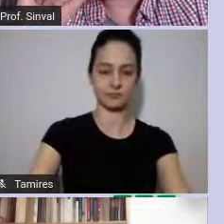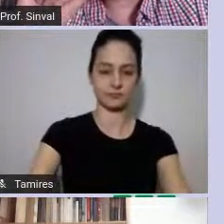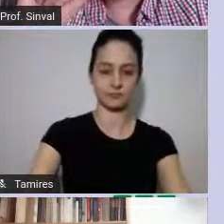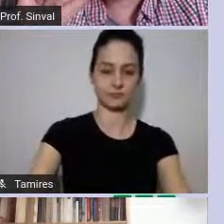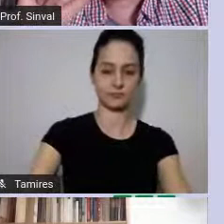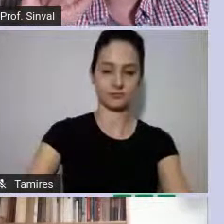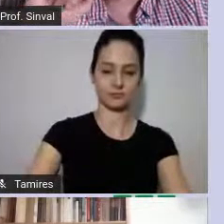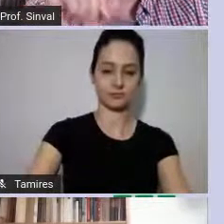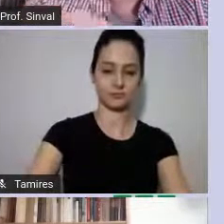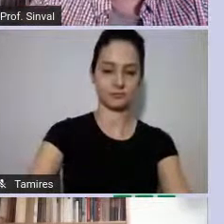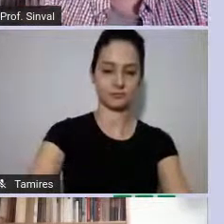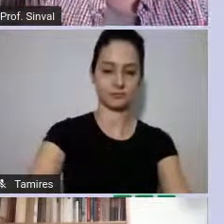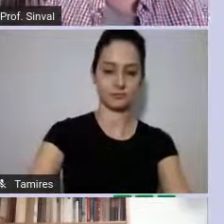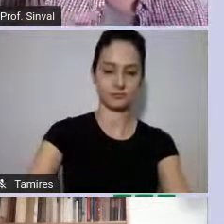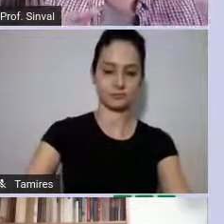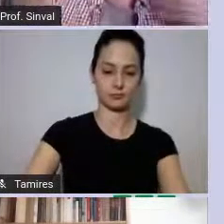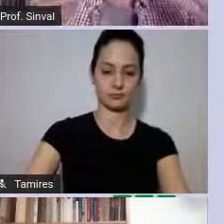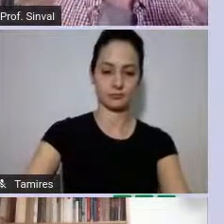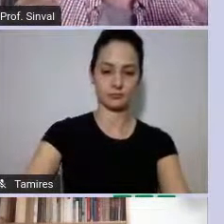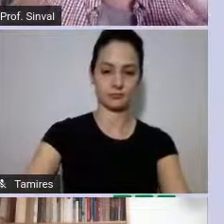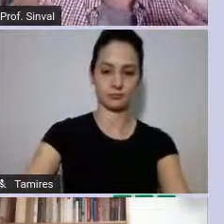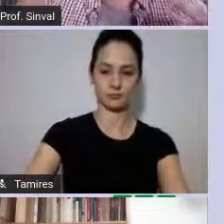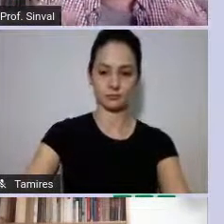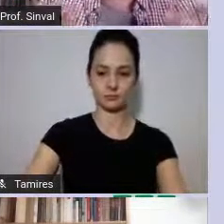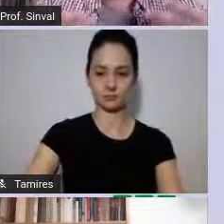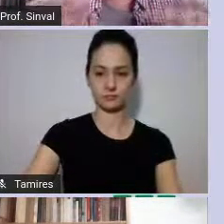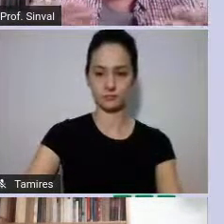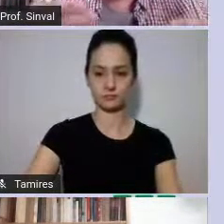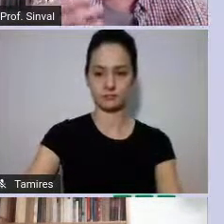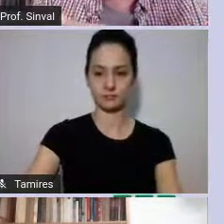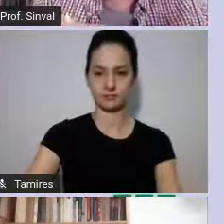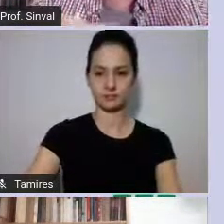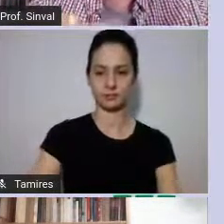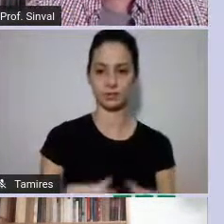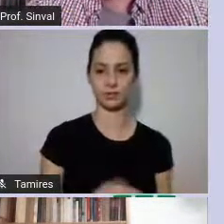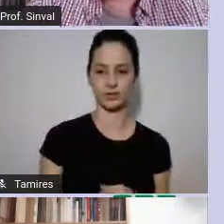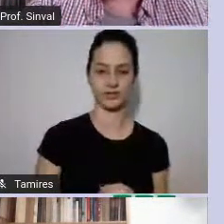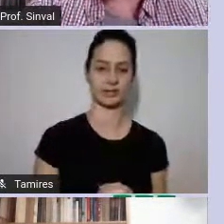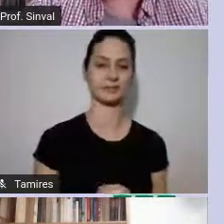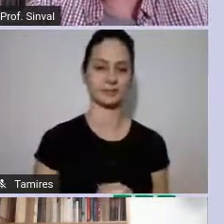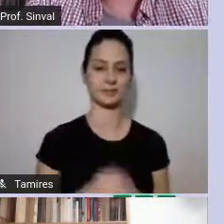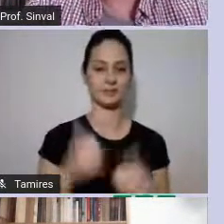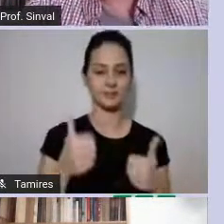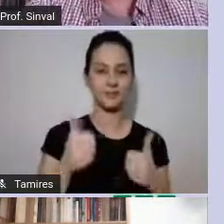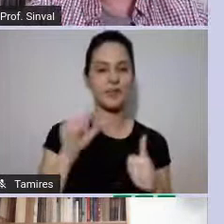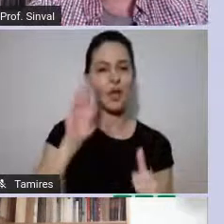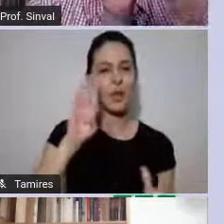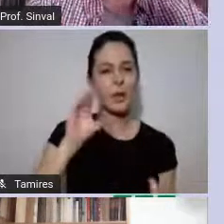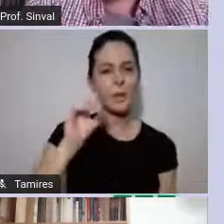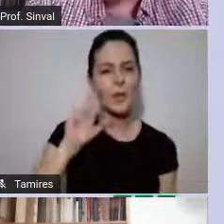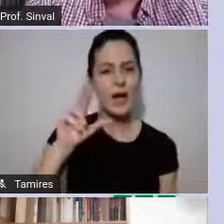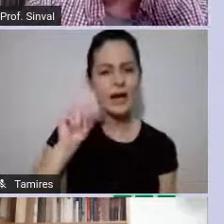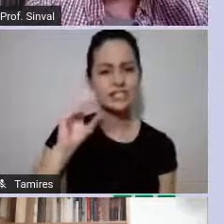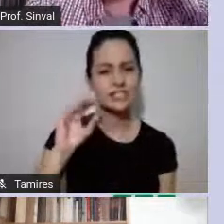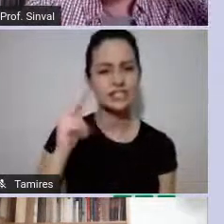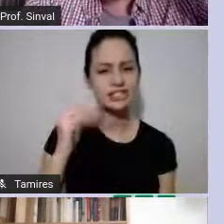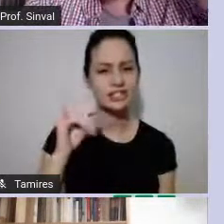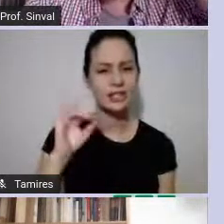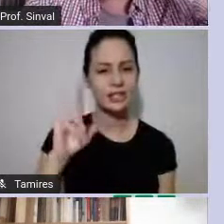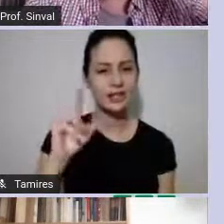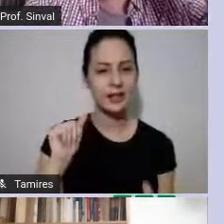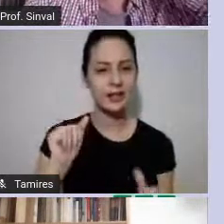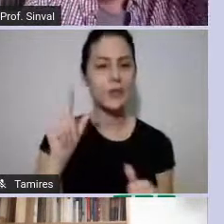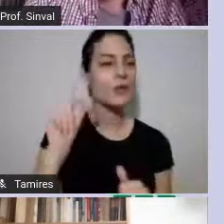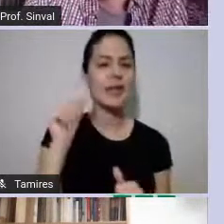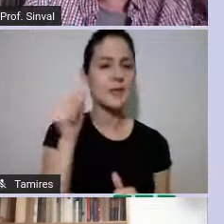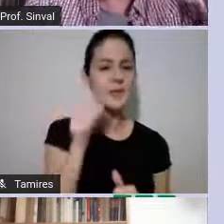embriaguez. Sim, eu entendo que são... ficar bêbado, né? As pessoas bêbadas. Mulheres